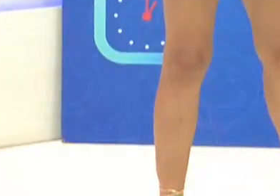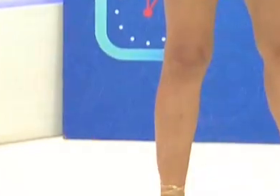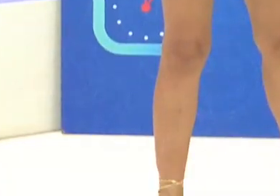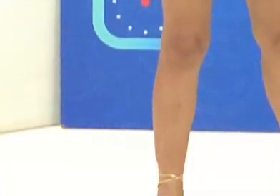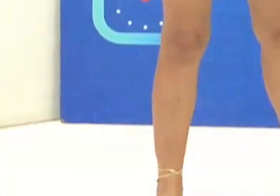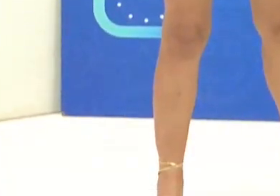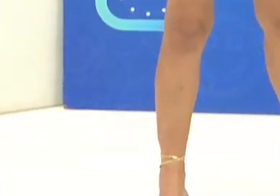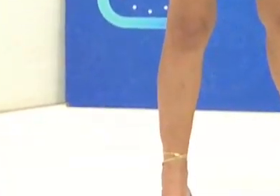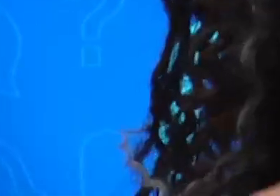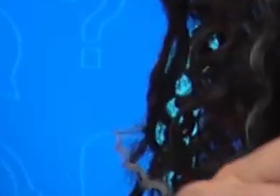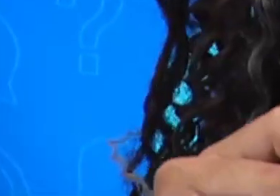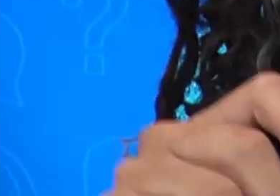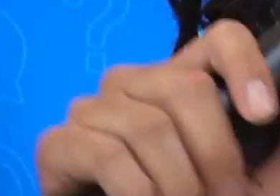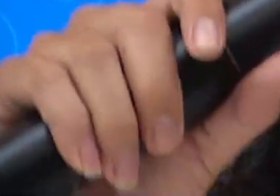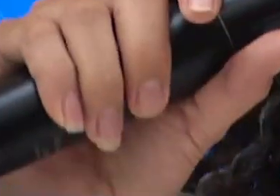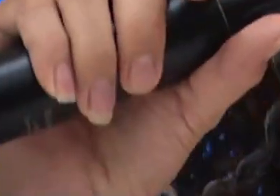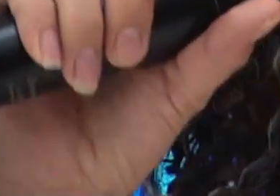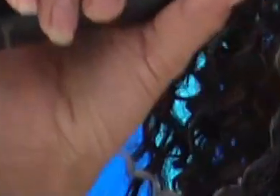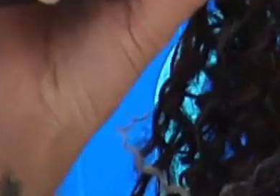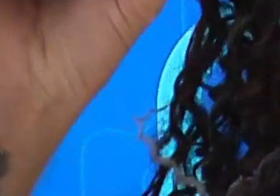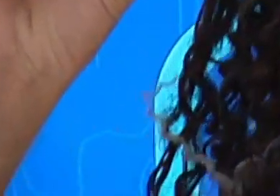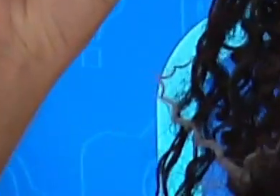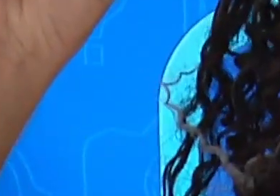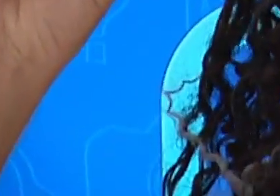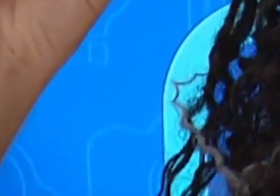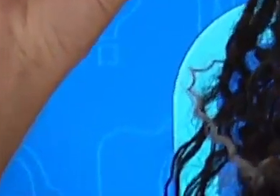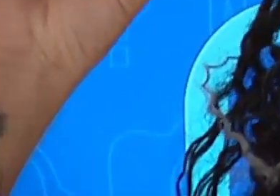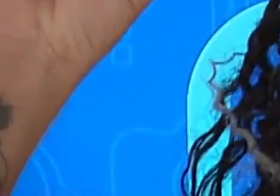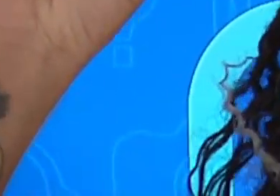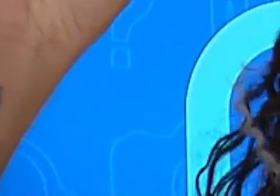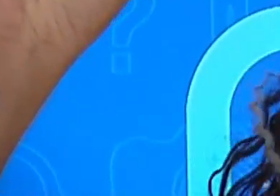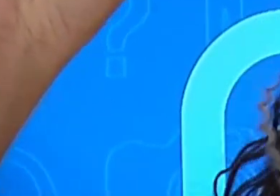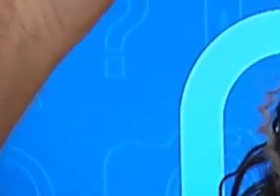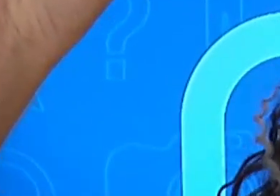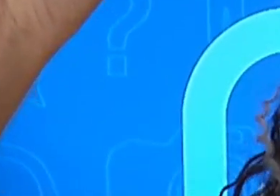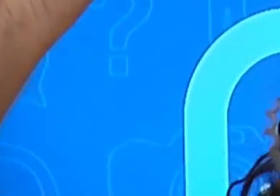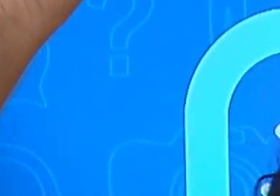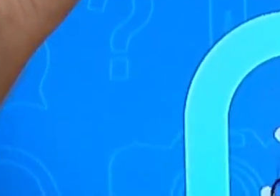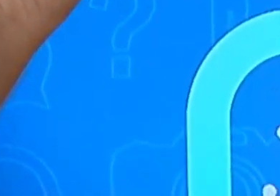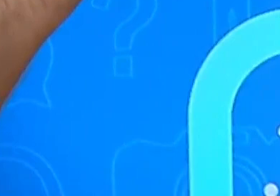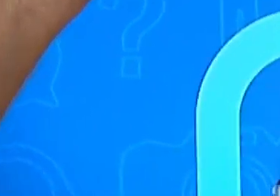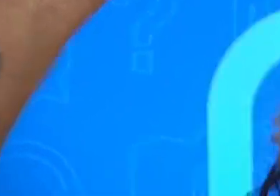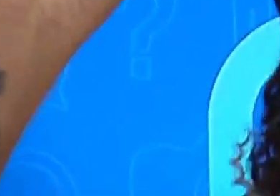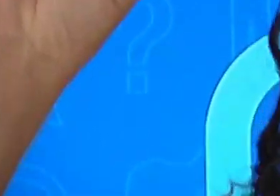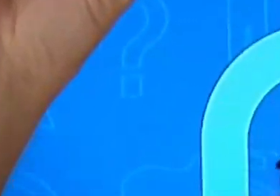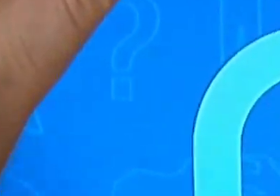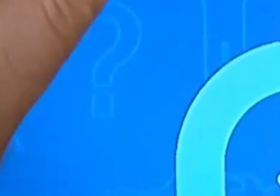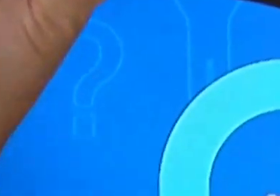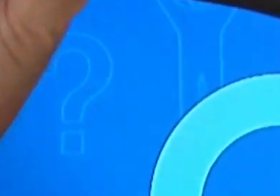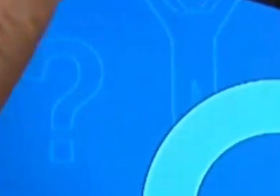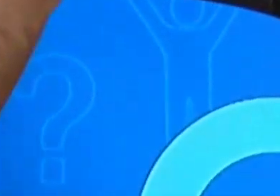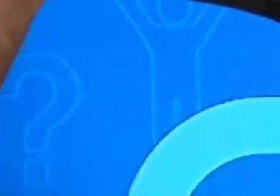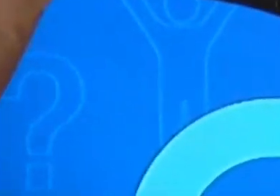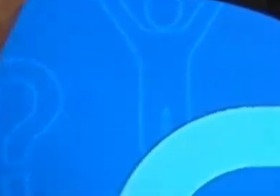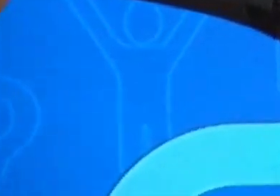boca, fale no microfone. A minha boca pra combinar com a minha maquiagem. Que boca ridícula essa boca aí, ah,